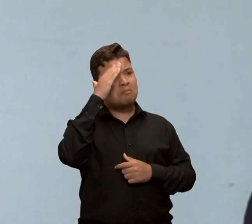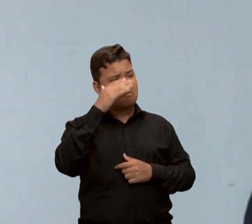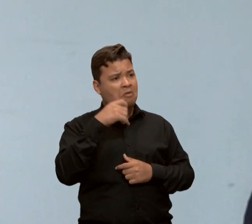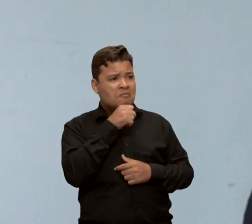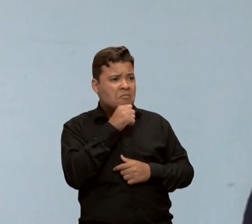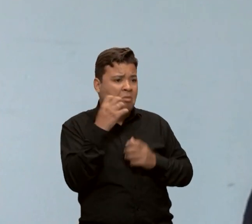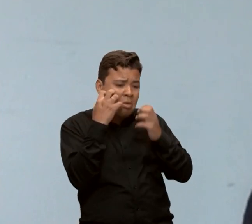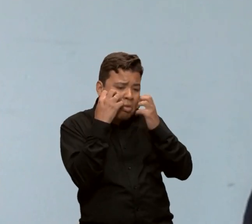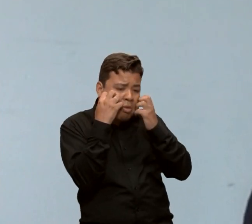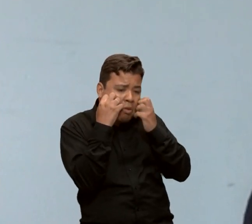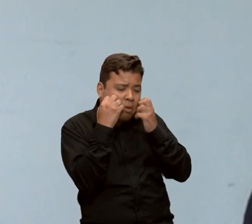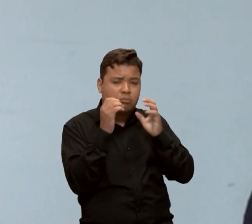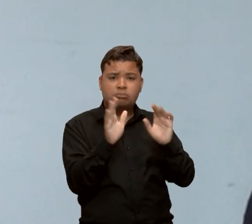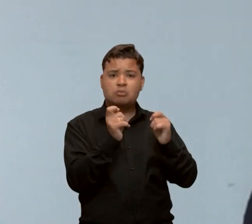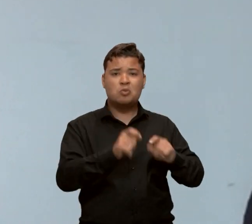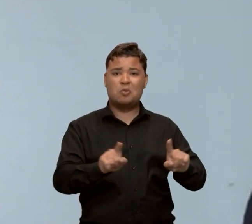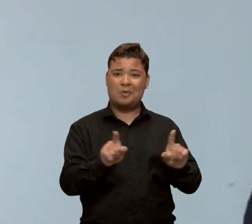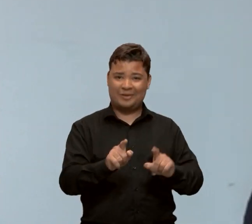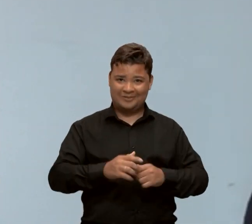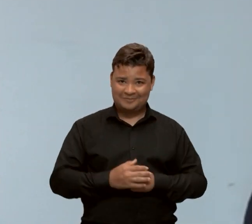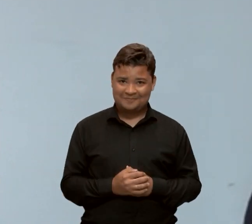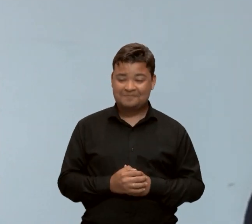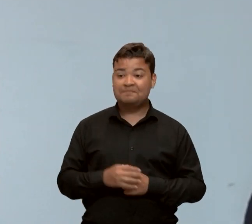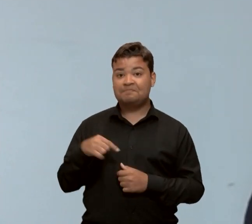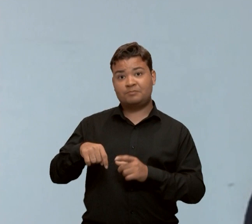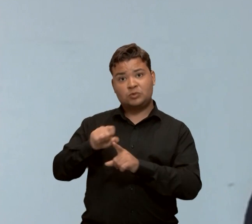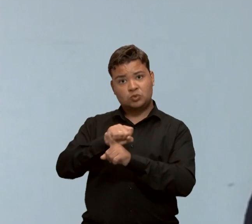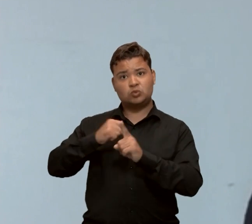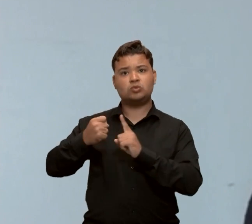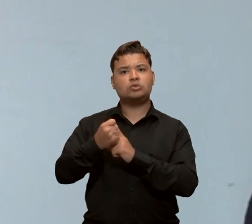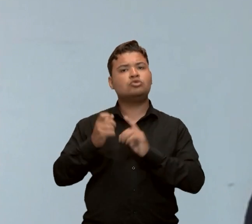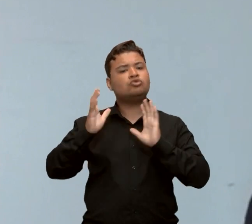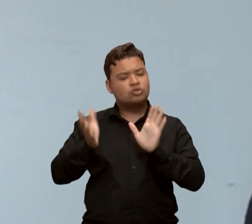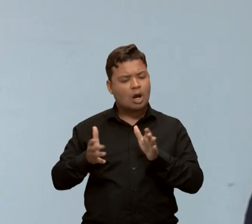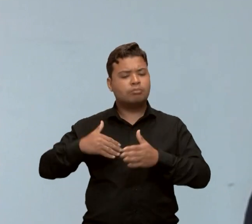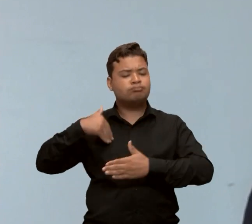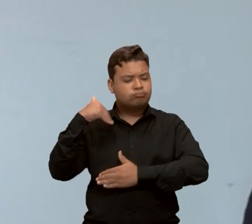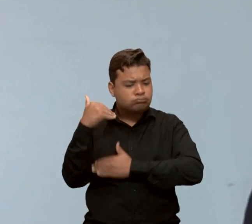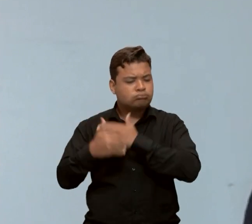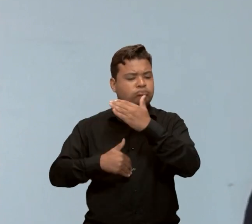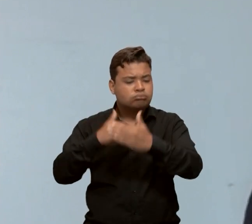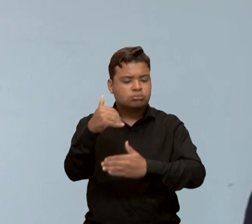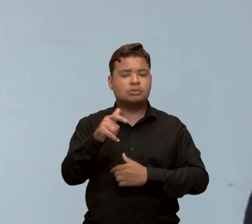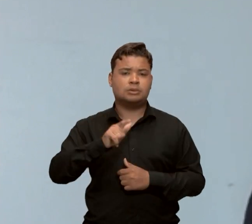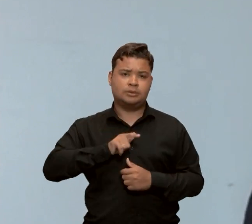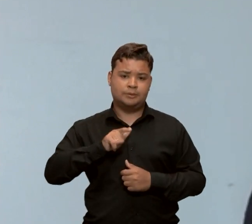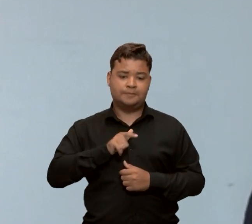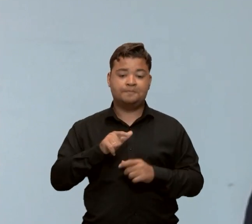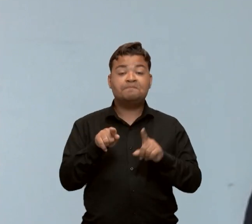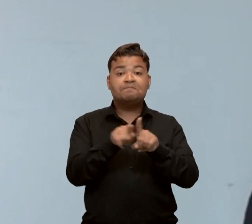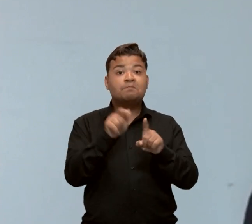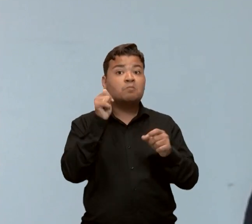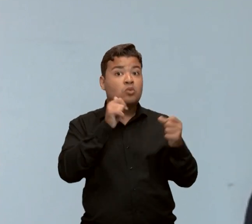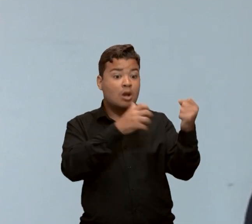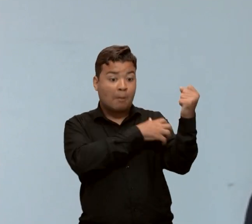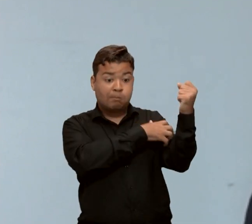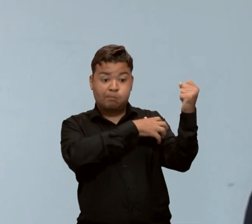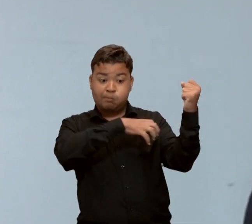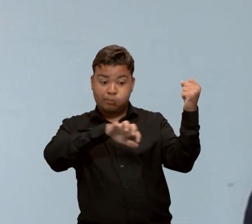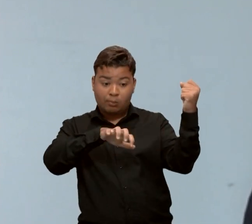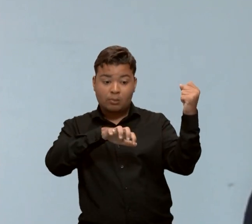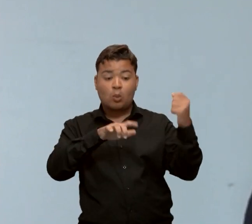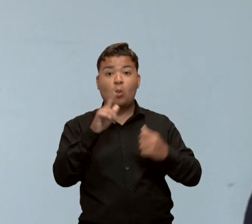avançou muito, né, dentro da nossa sociedade, e a gente tem crescido para isso. E o empoderamento da mulher é o